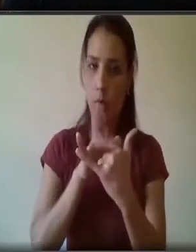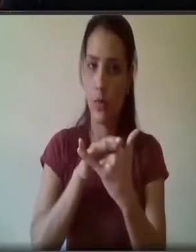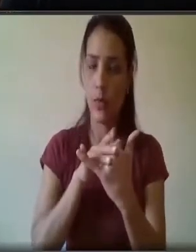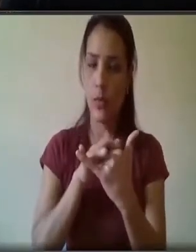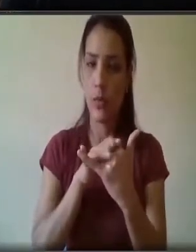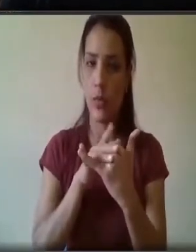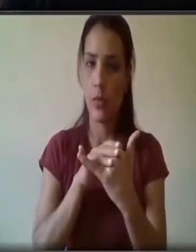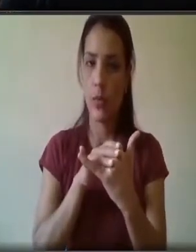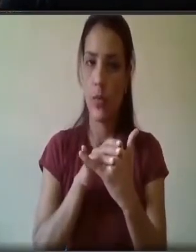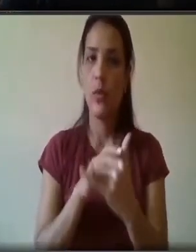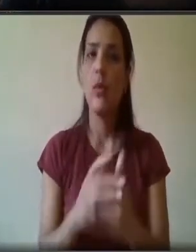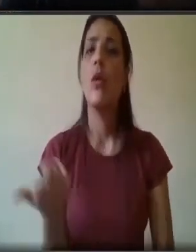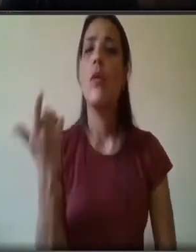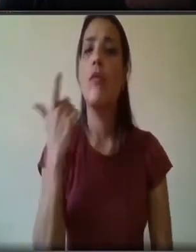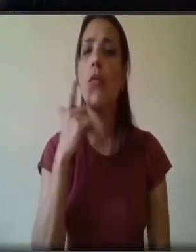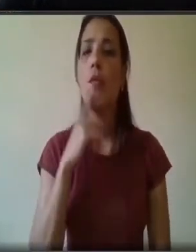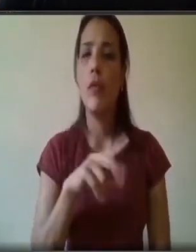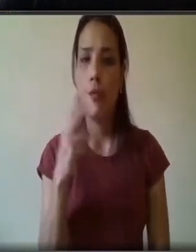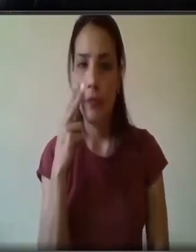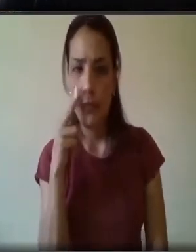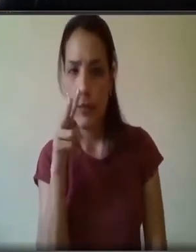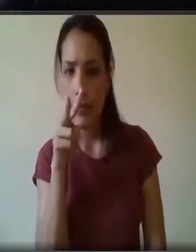vão visualizar em